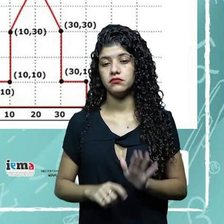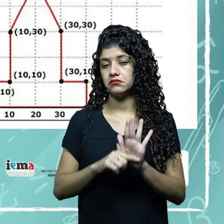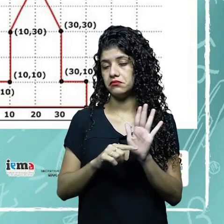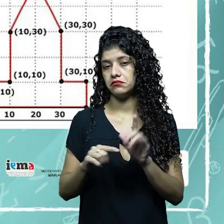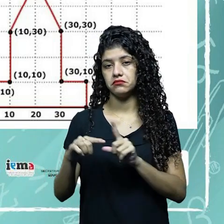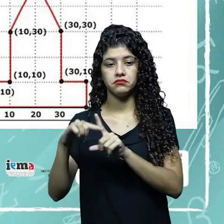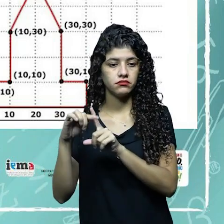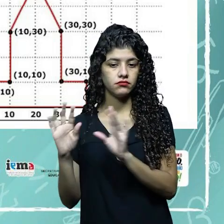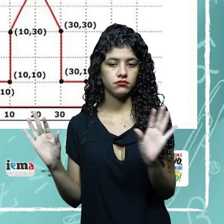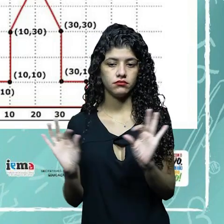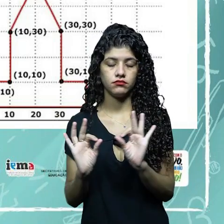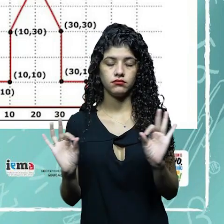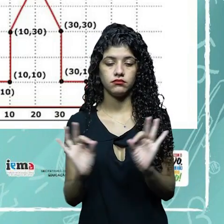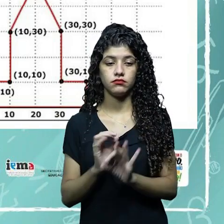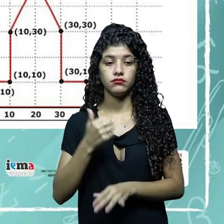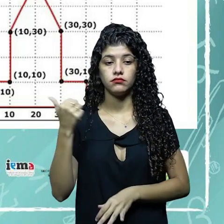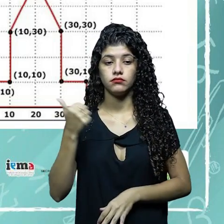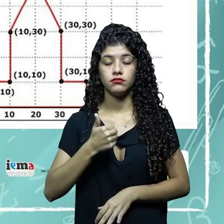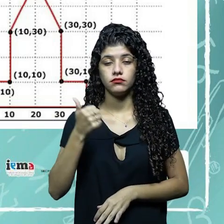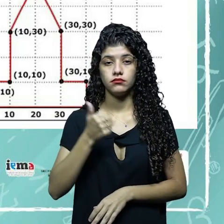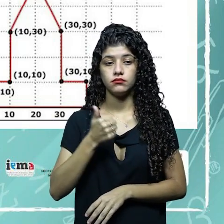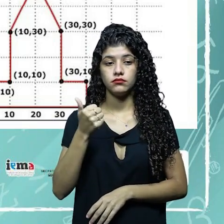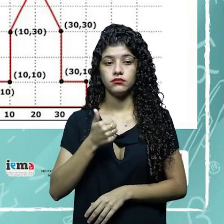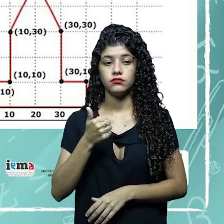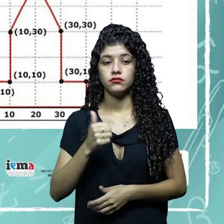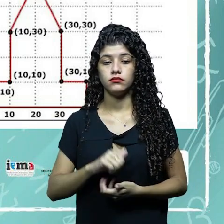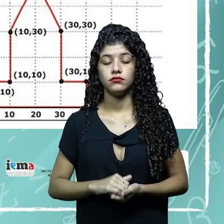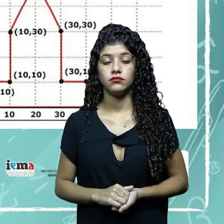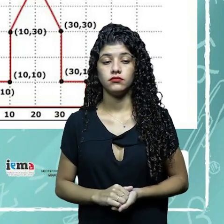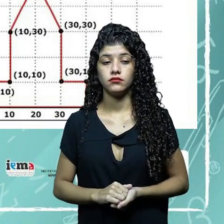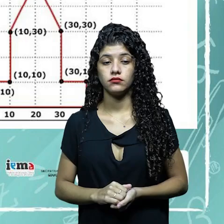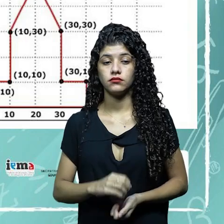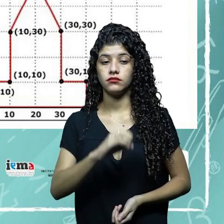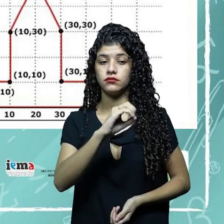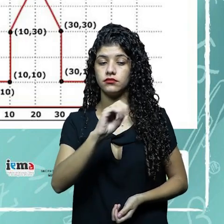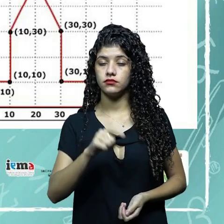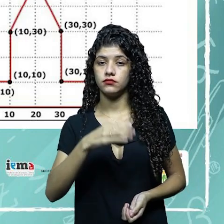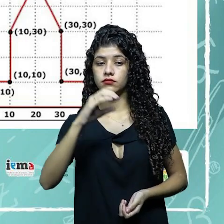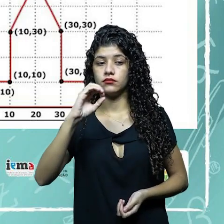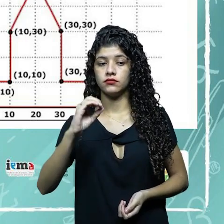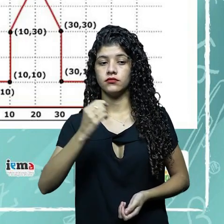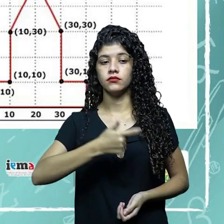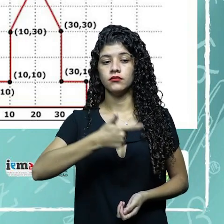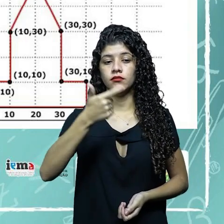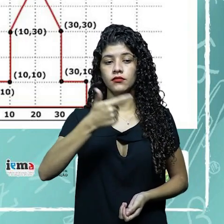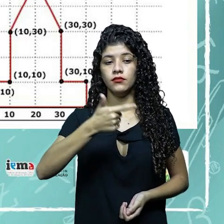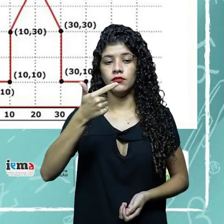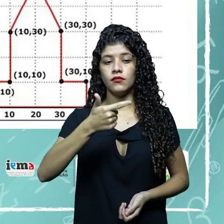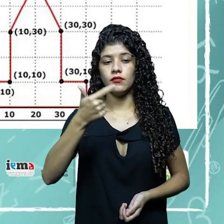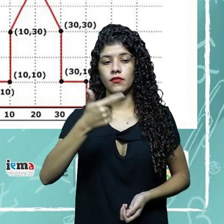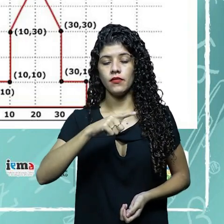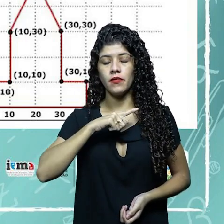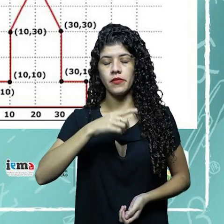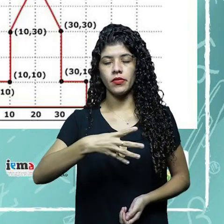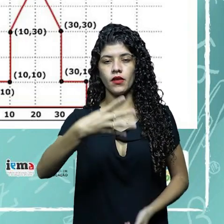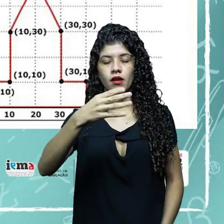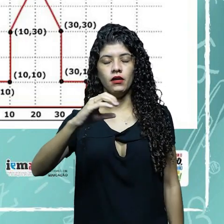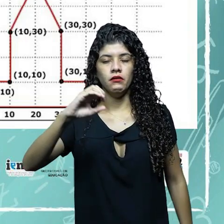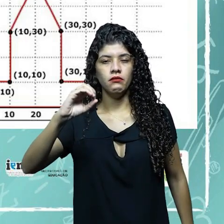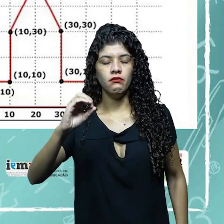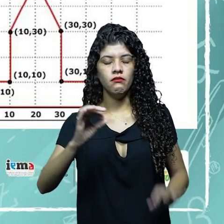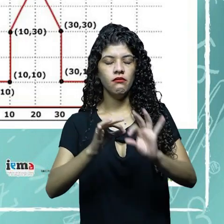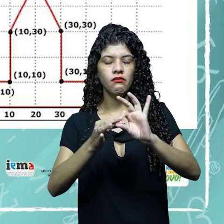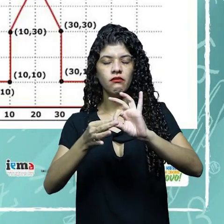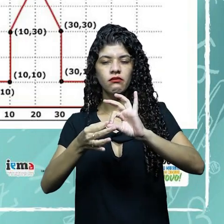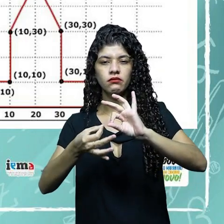o primeiro ponto aqui, né, você colocou 0, 0, aí o segundo ponto, eu tenho 40, que é a distância do eixo